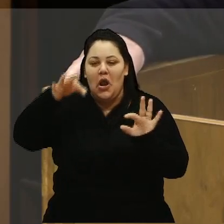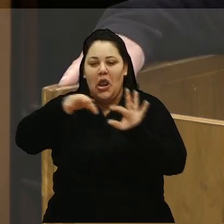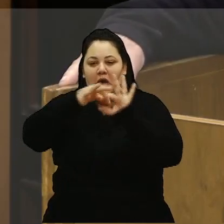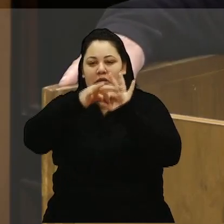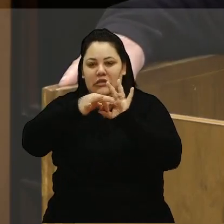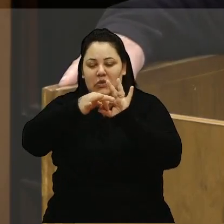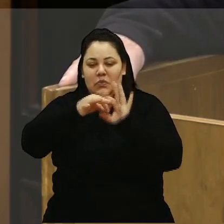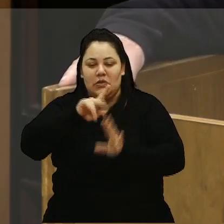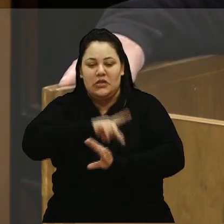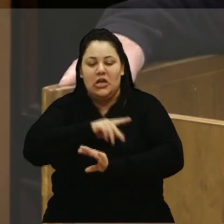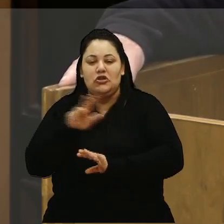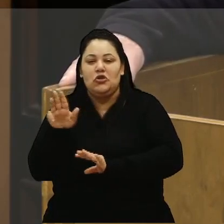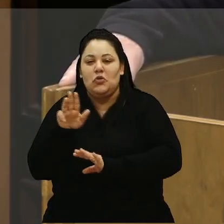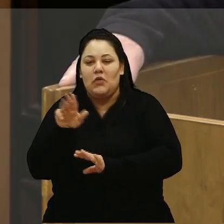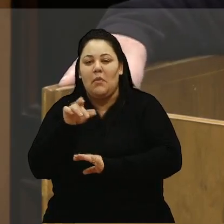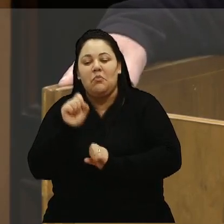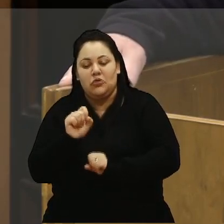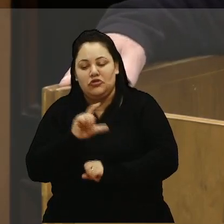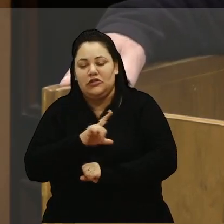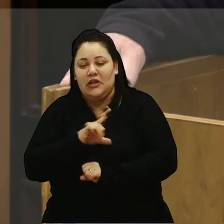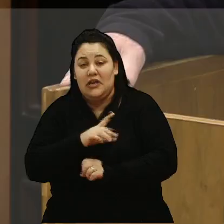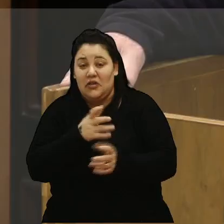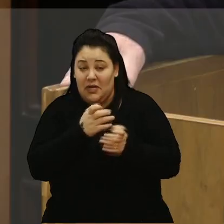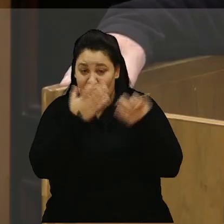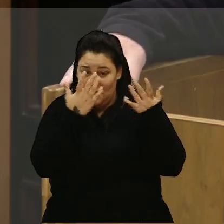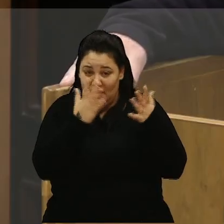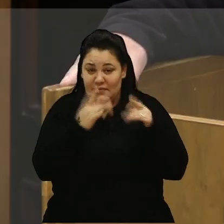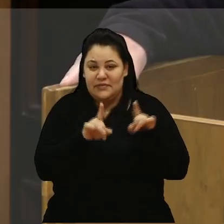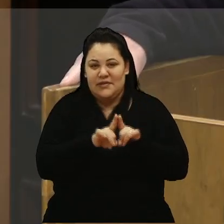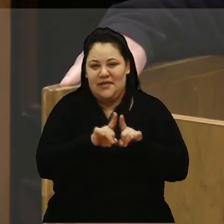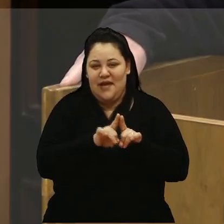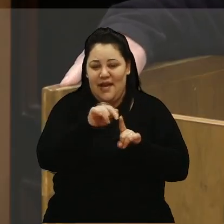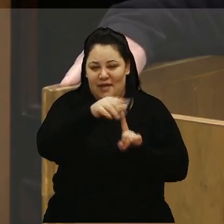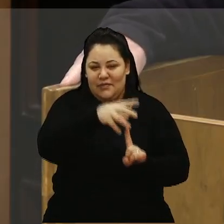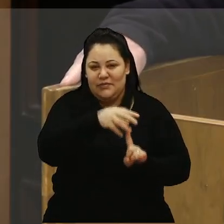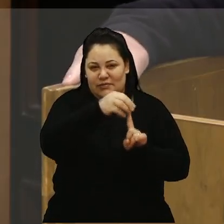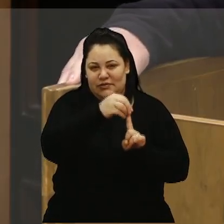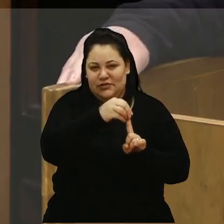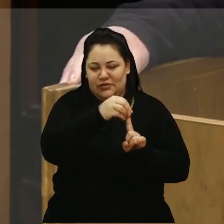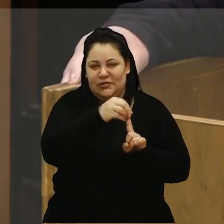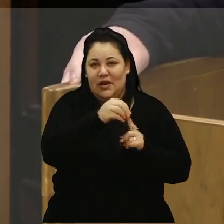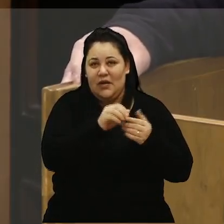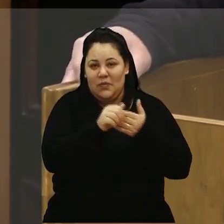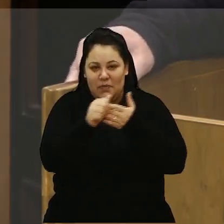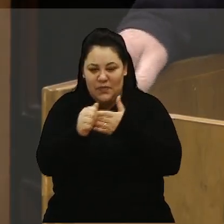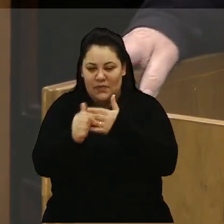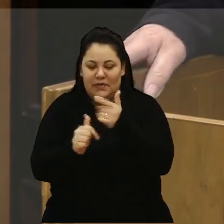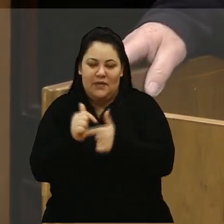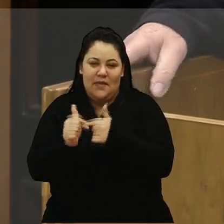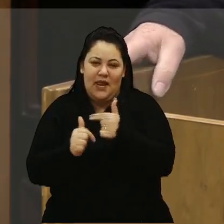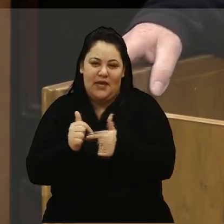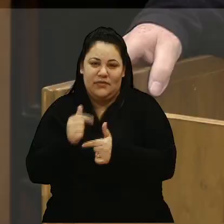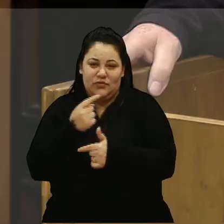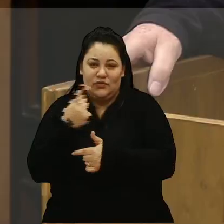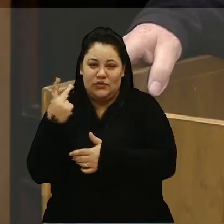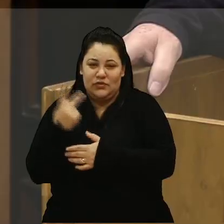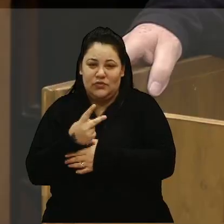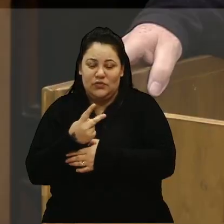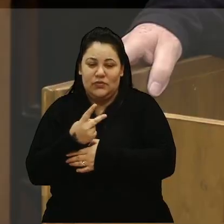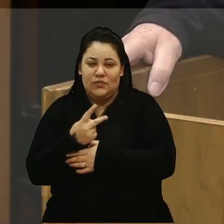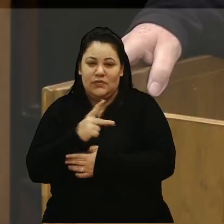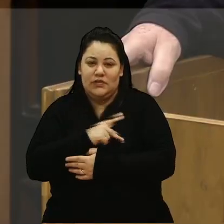Lula poderia ter. E eu quero parabenizar aqui, principalmente a condução dada pelo nosso